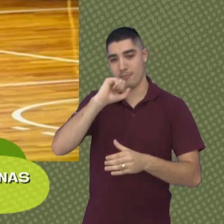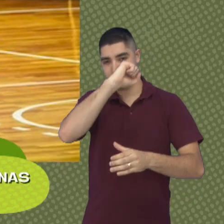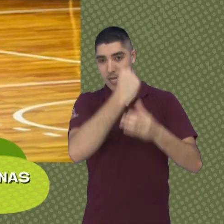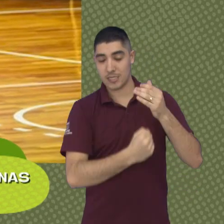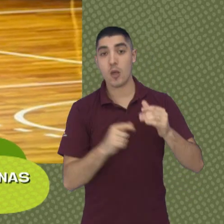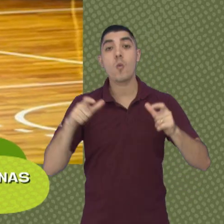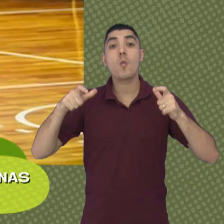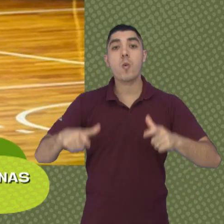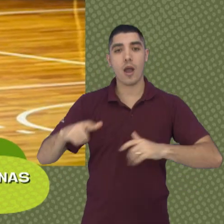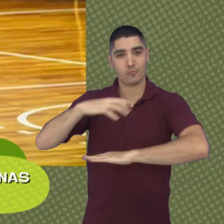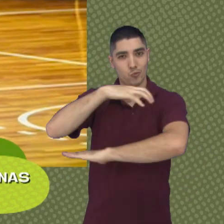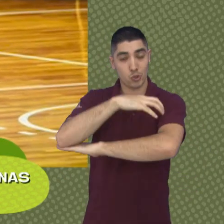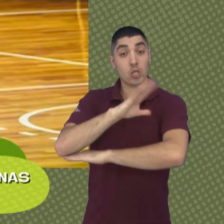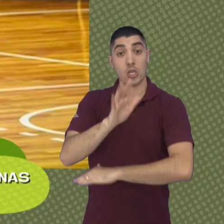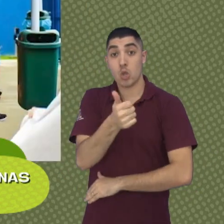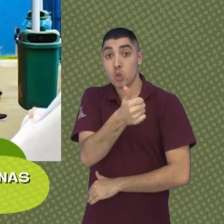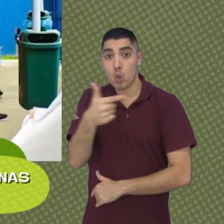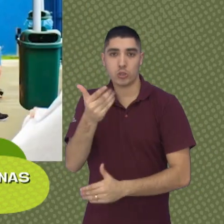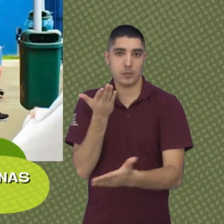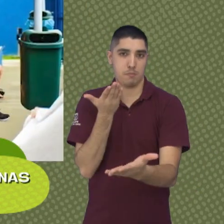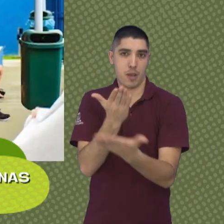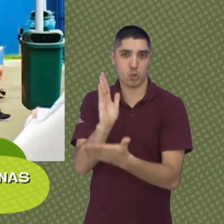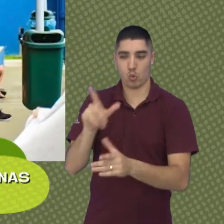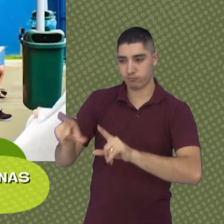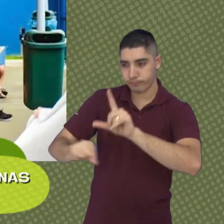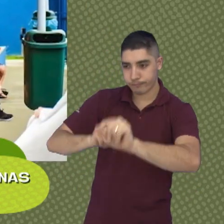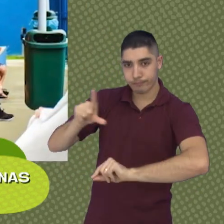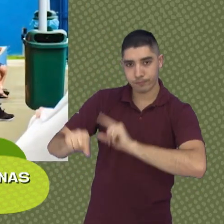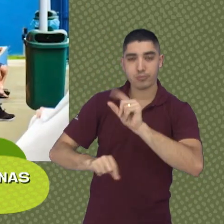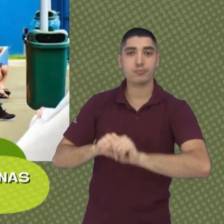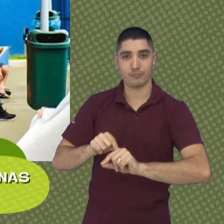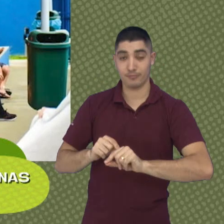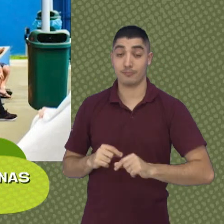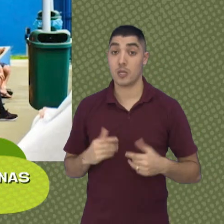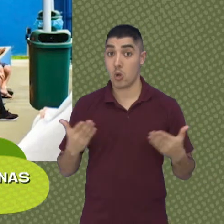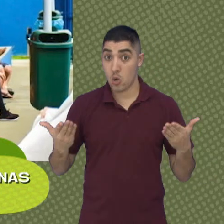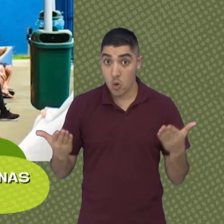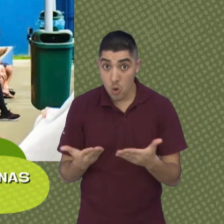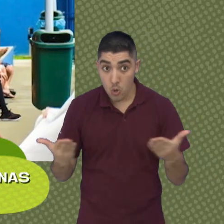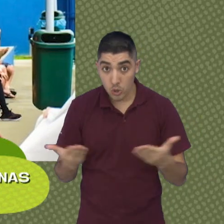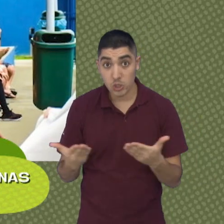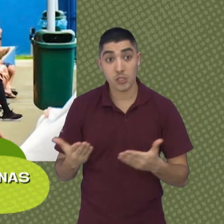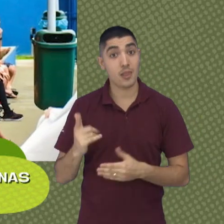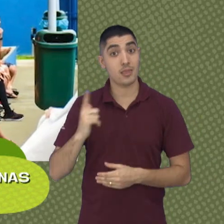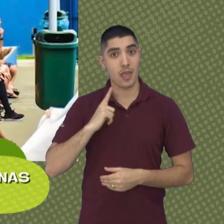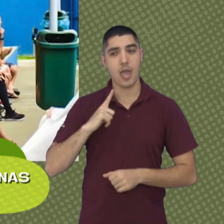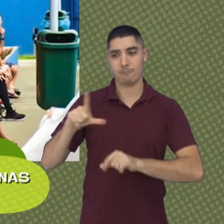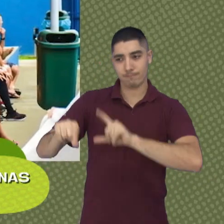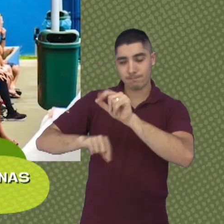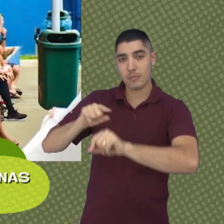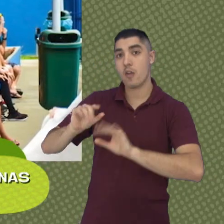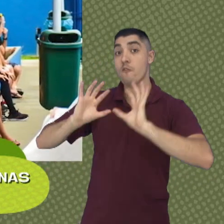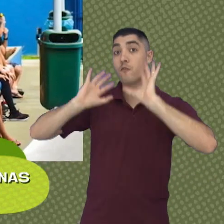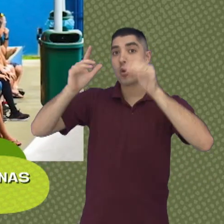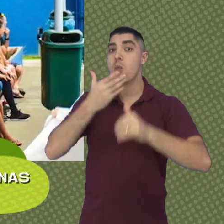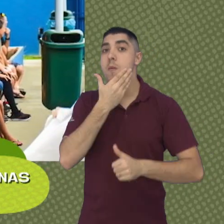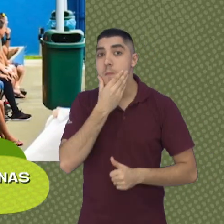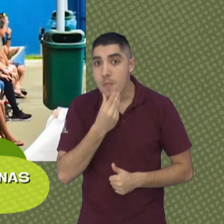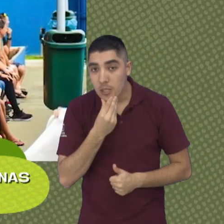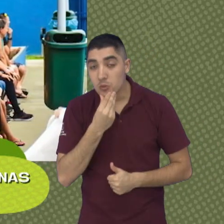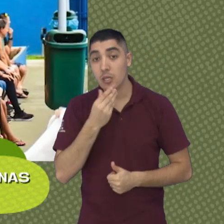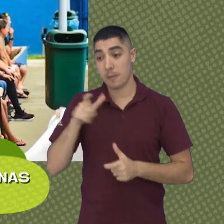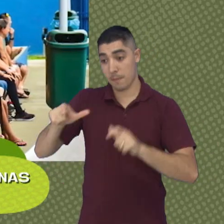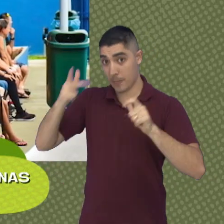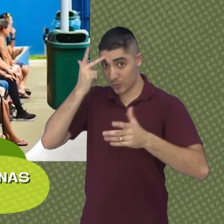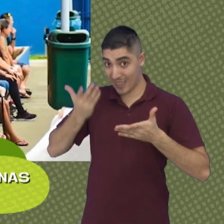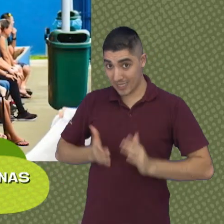Teatrão e 12 meninas foram pré-selecionadas pela equipe do programa. Hoje acontecem seletivas para o vôlei masculino para nascidos